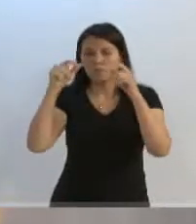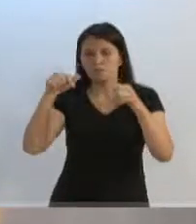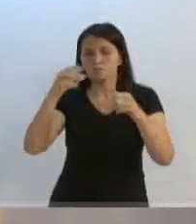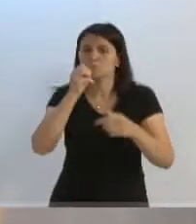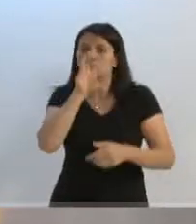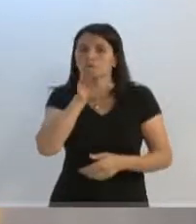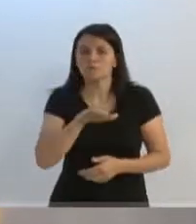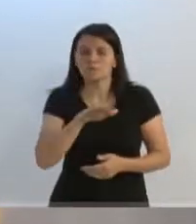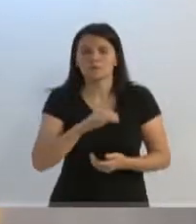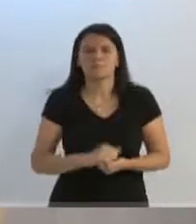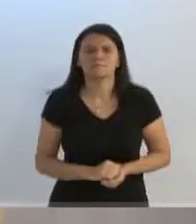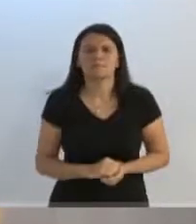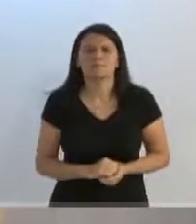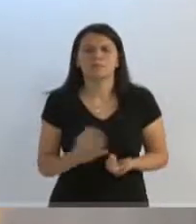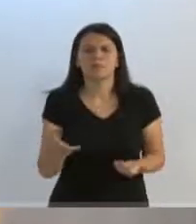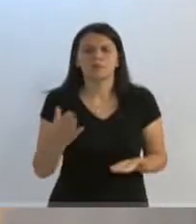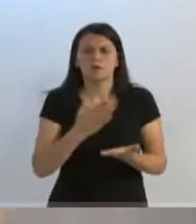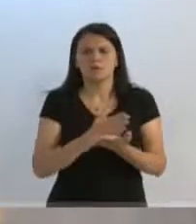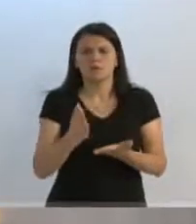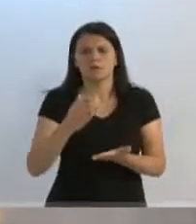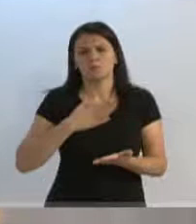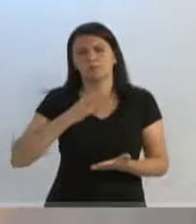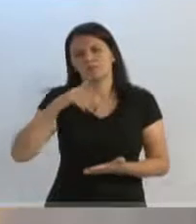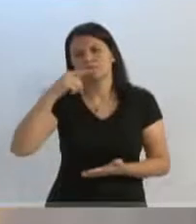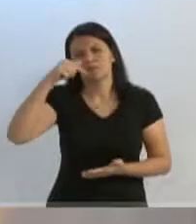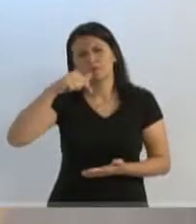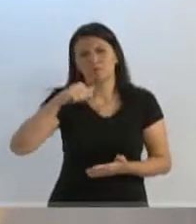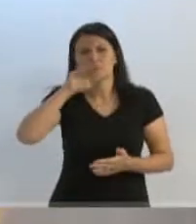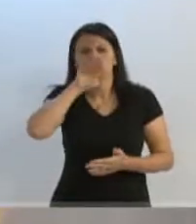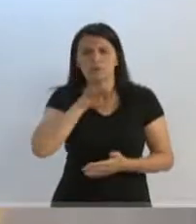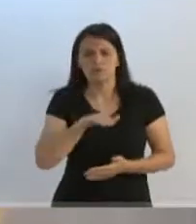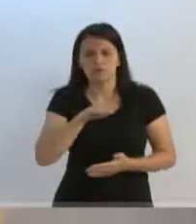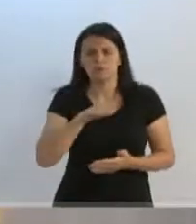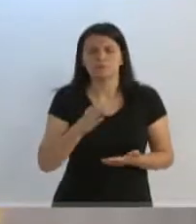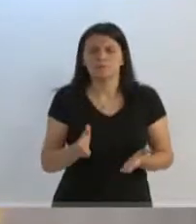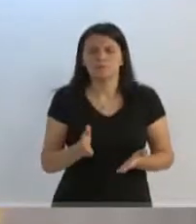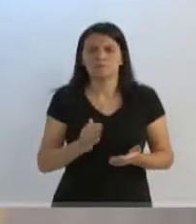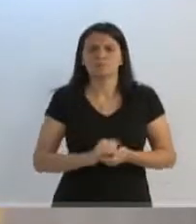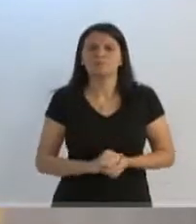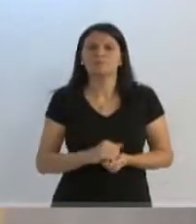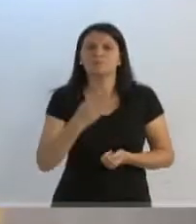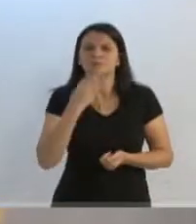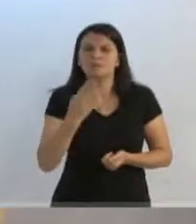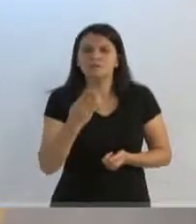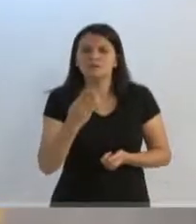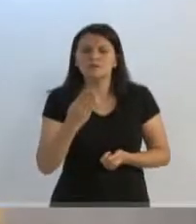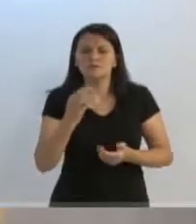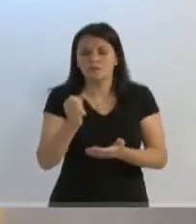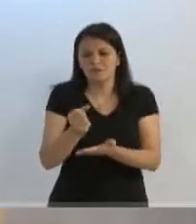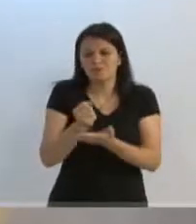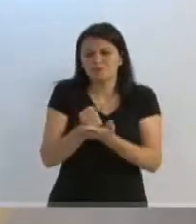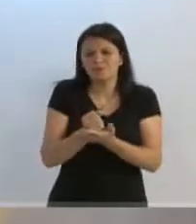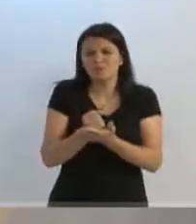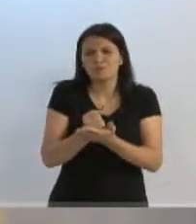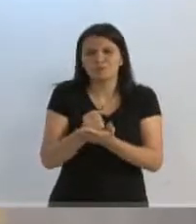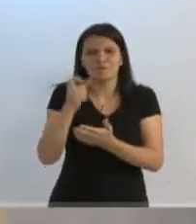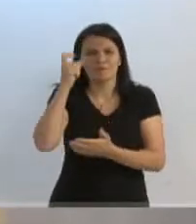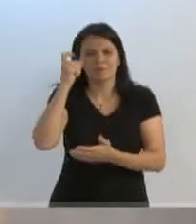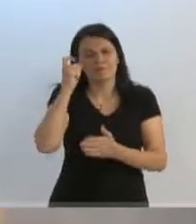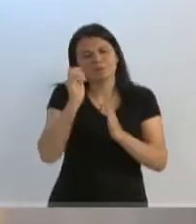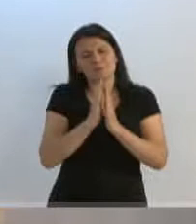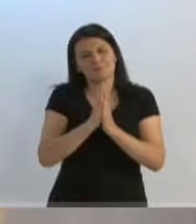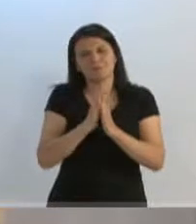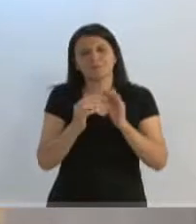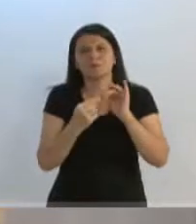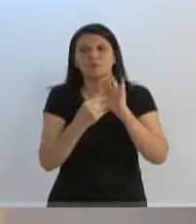tarde quero iniciar o meu pronunciamento na tarde de hoje solicitando auxílio técnico além do ary por gentileza